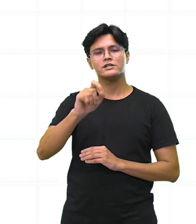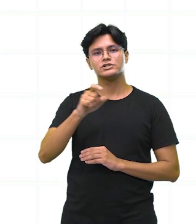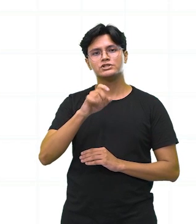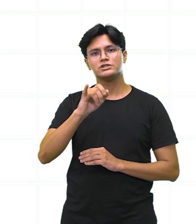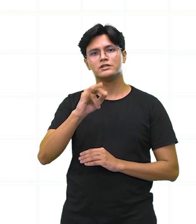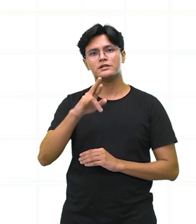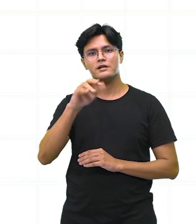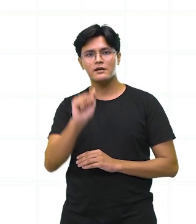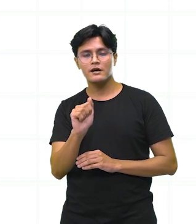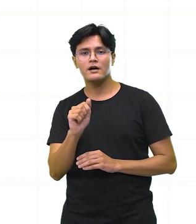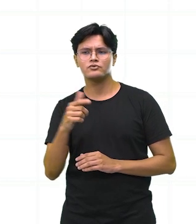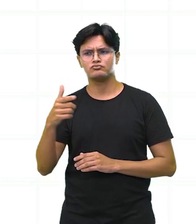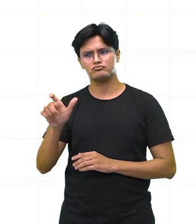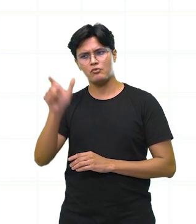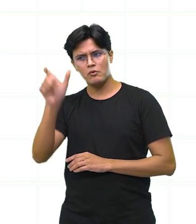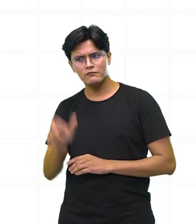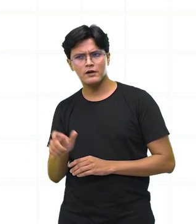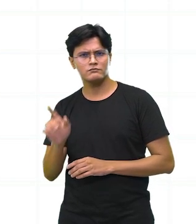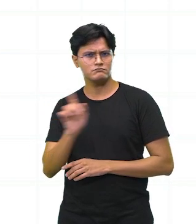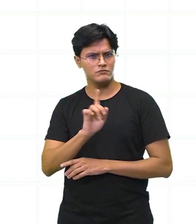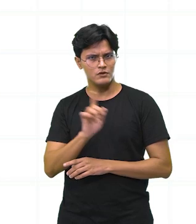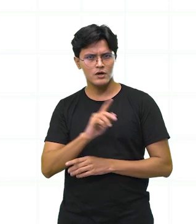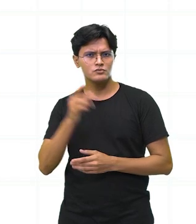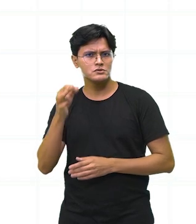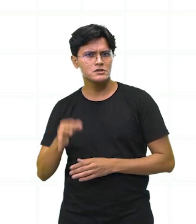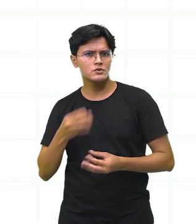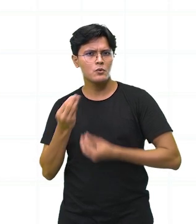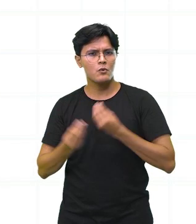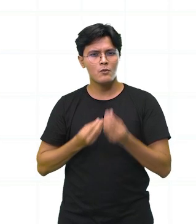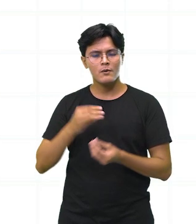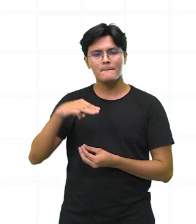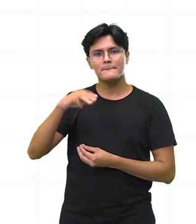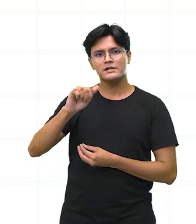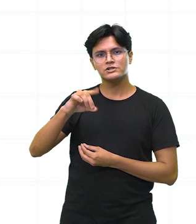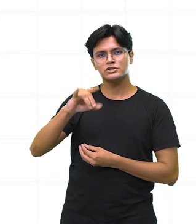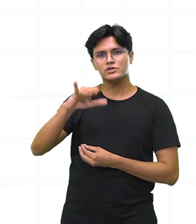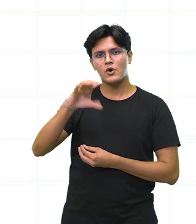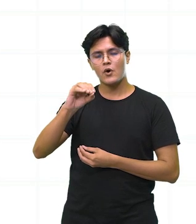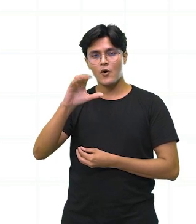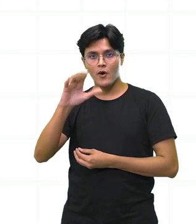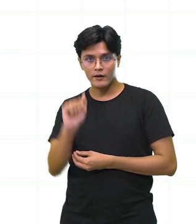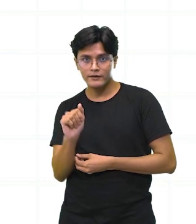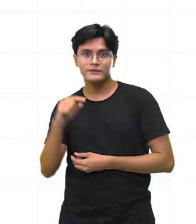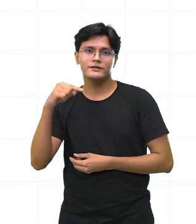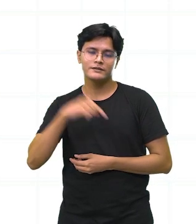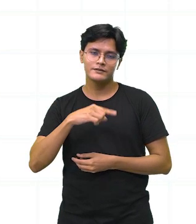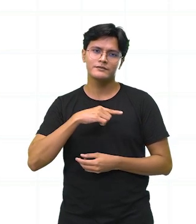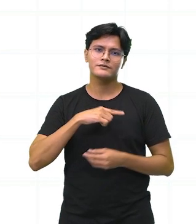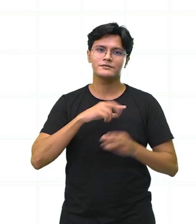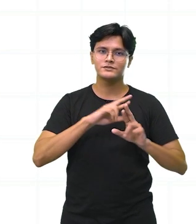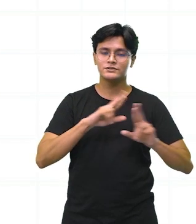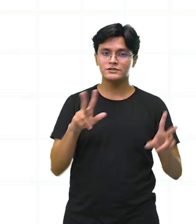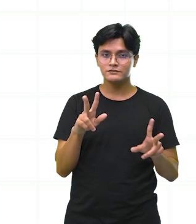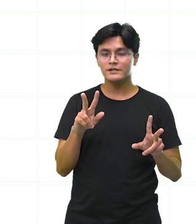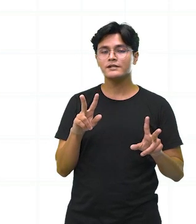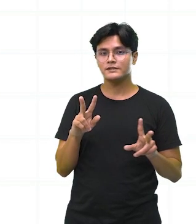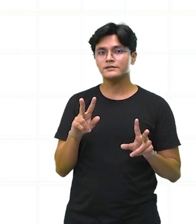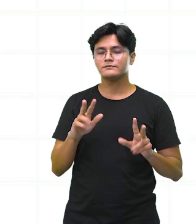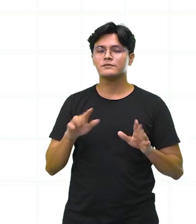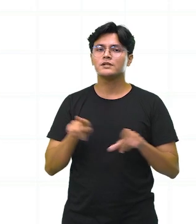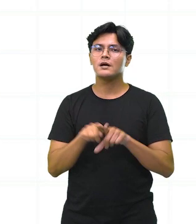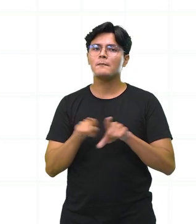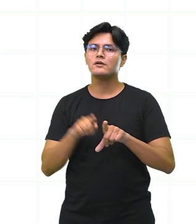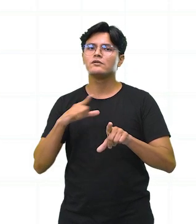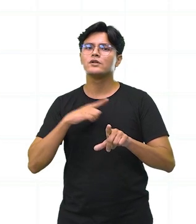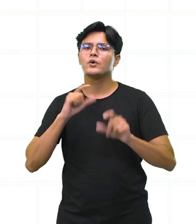mandioca aqui nós sabemos que a macaxeira mandioca qual é a diferença né dela e tem também o ipim né Ah mas isso